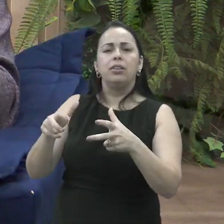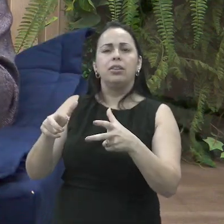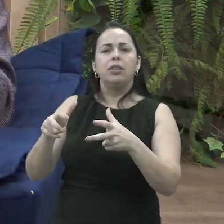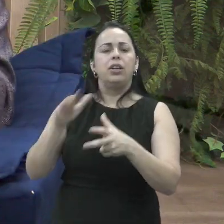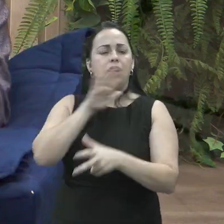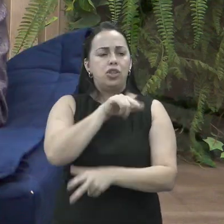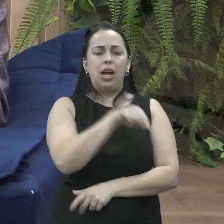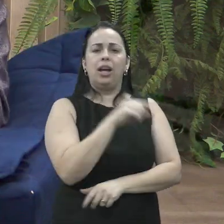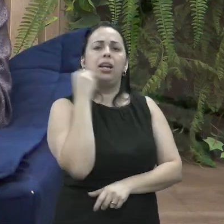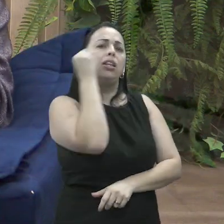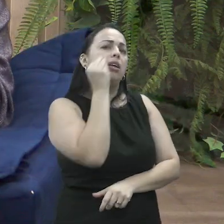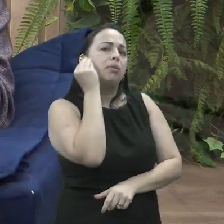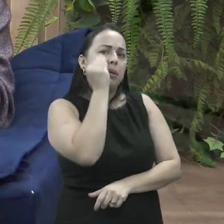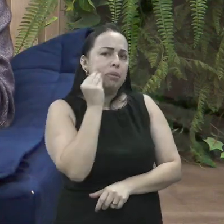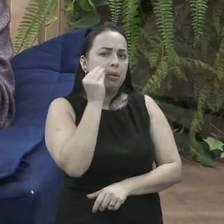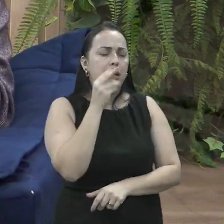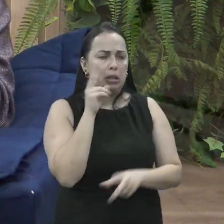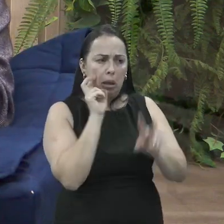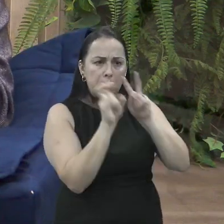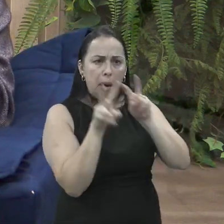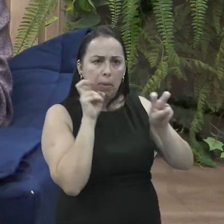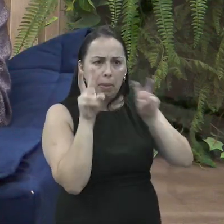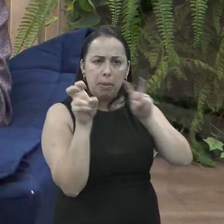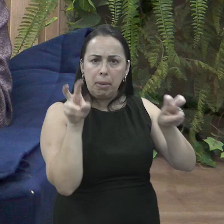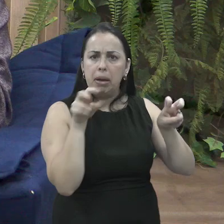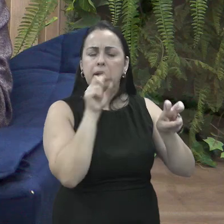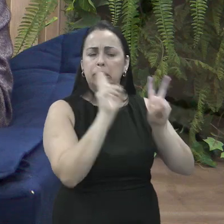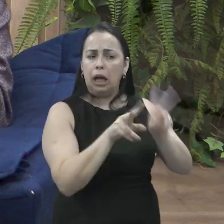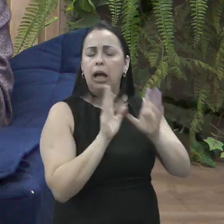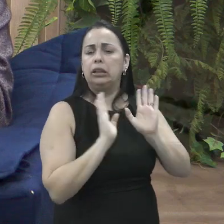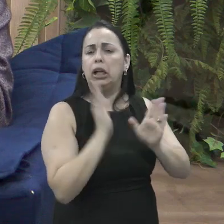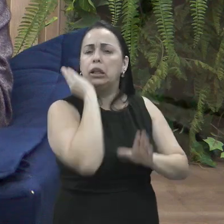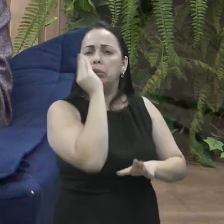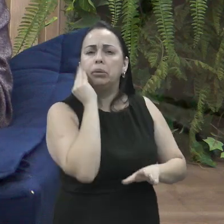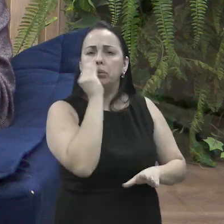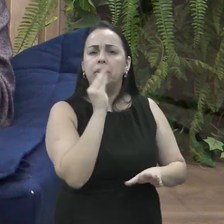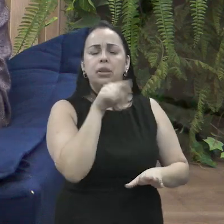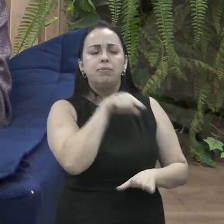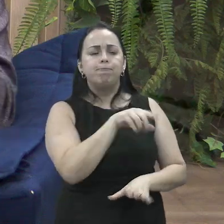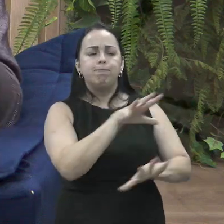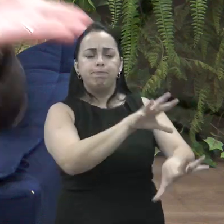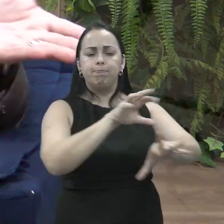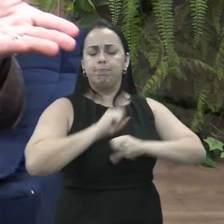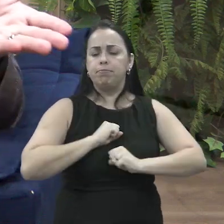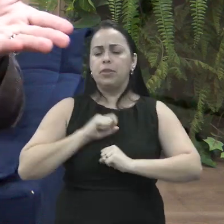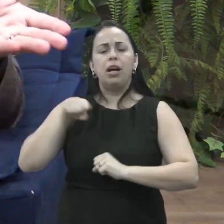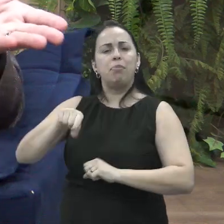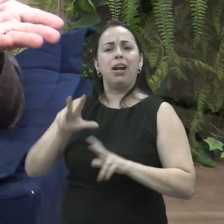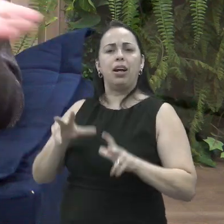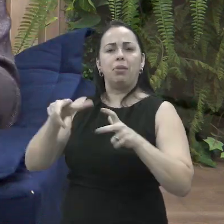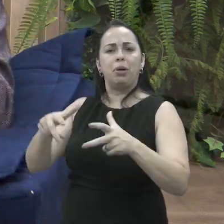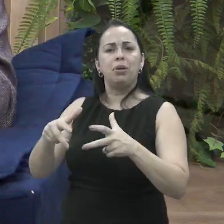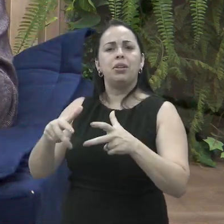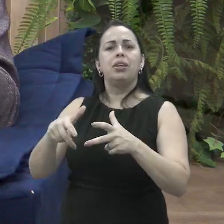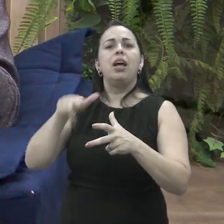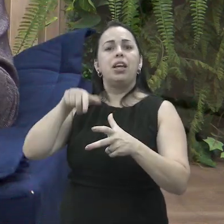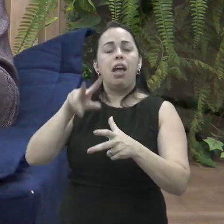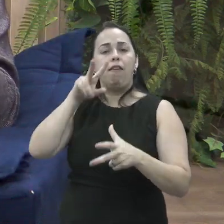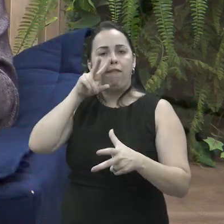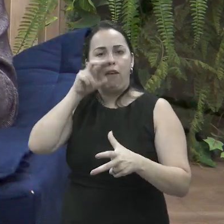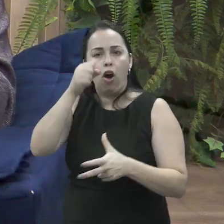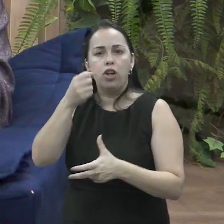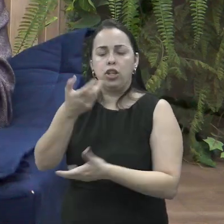eu vou utilizar a minha experiência do que eu vi nessas 3 casas legislativas e trazer isso para a Câmara de São José, para que a Câmara